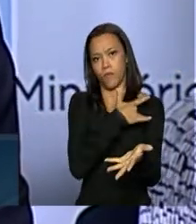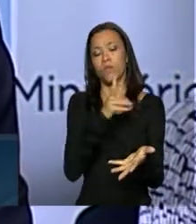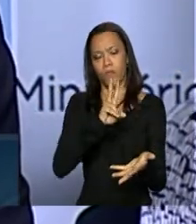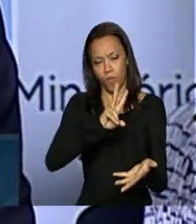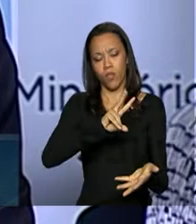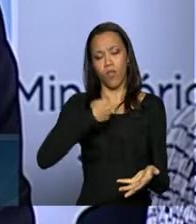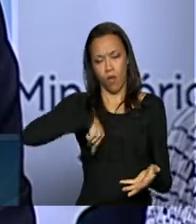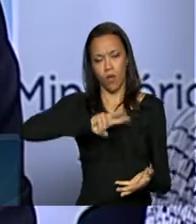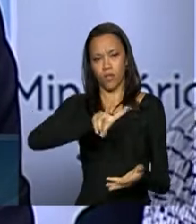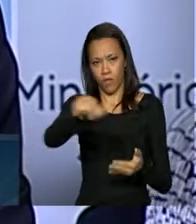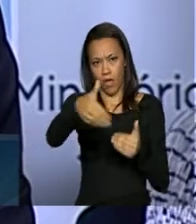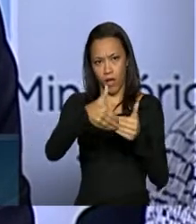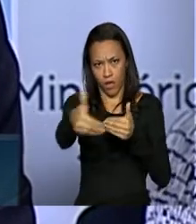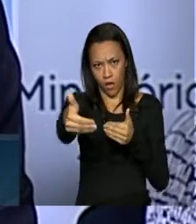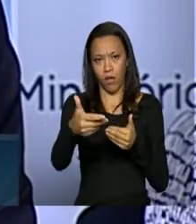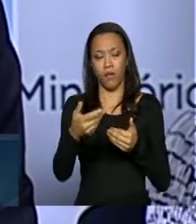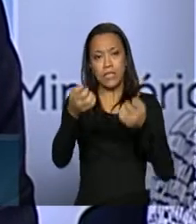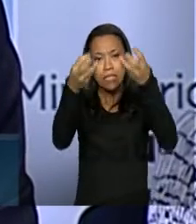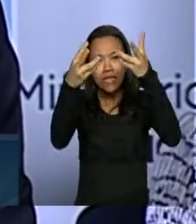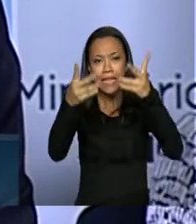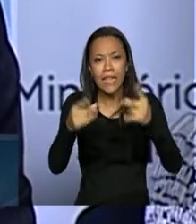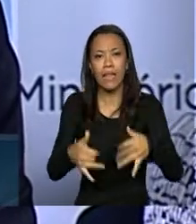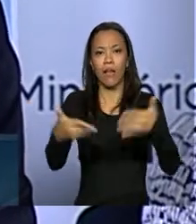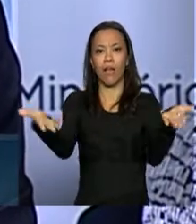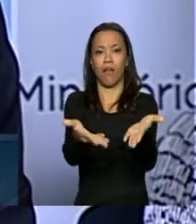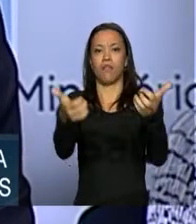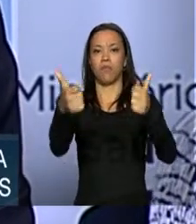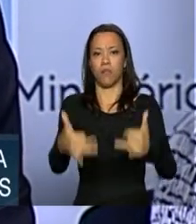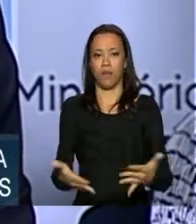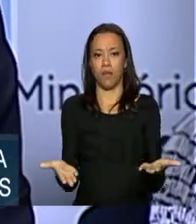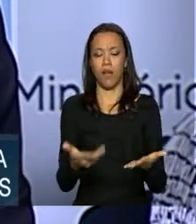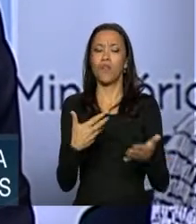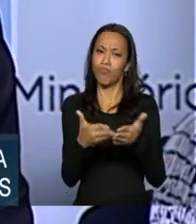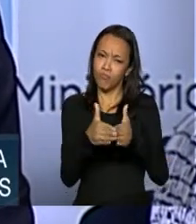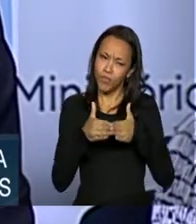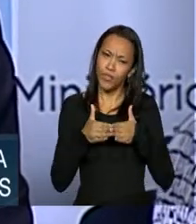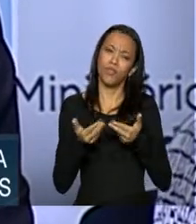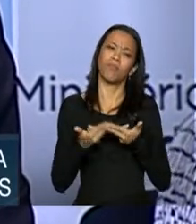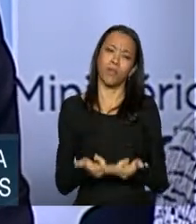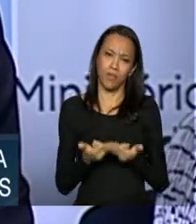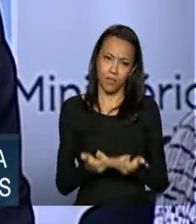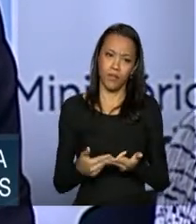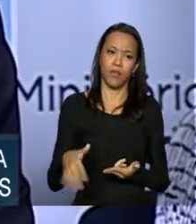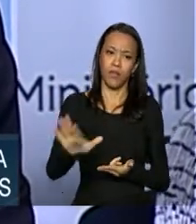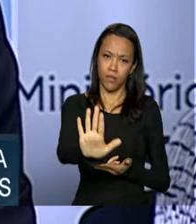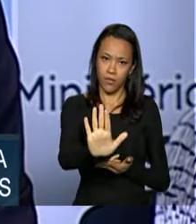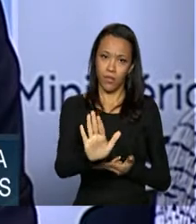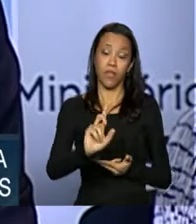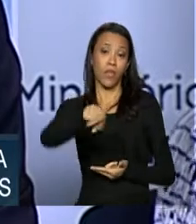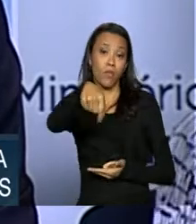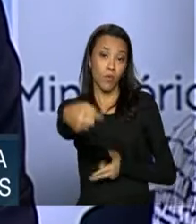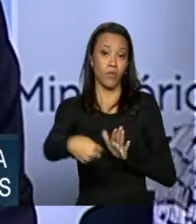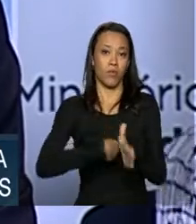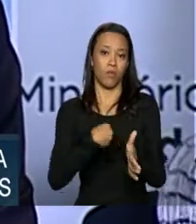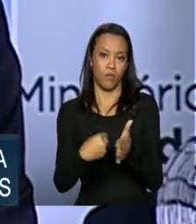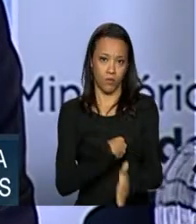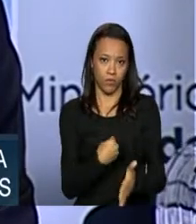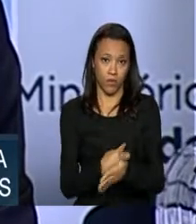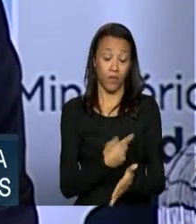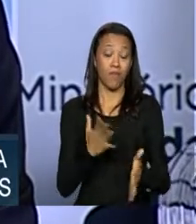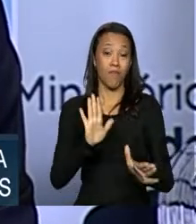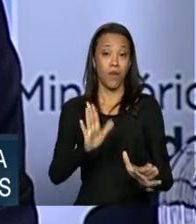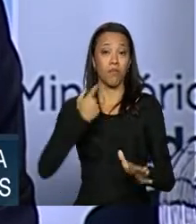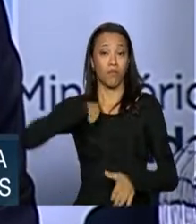com um pouquinho mais de detalhe hoje. Então eu queria um pouquinho mais de paciência, a gente já volta para as perguntas, mas porque para